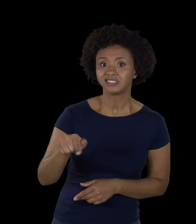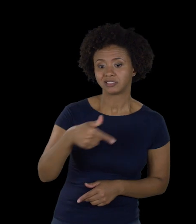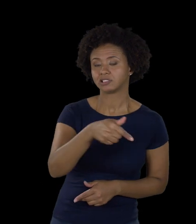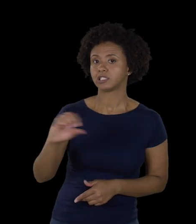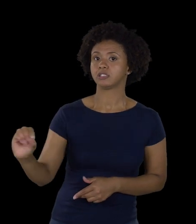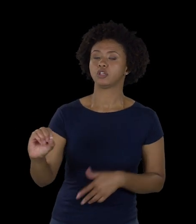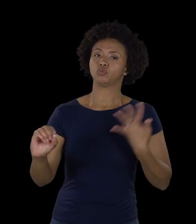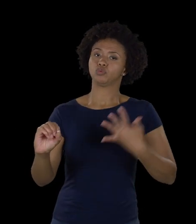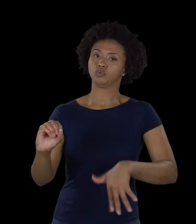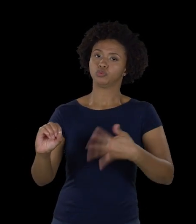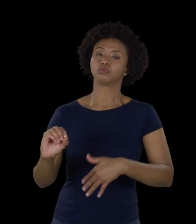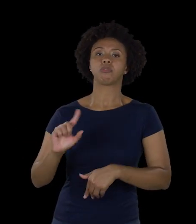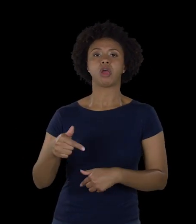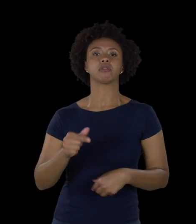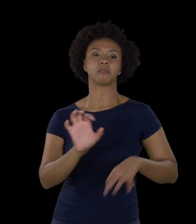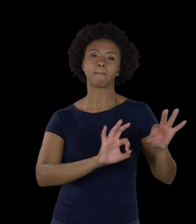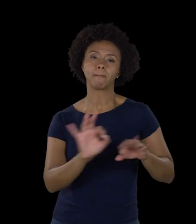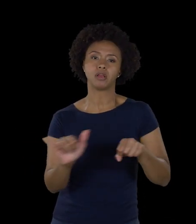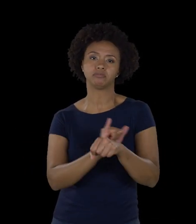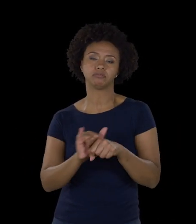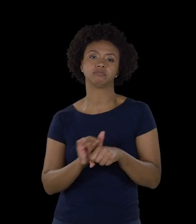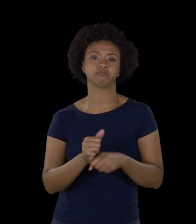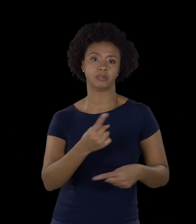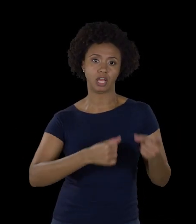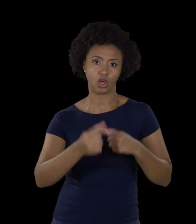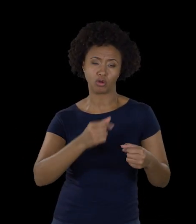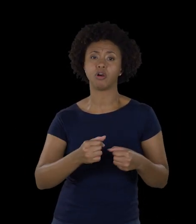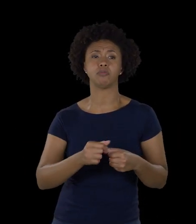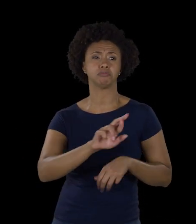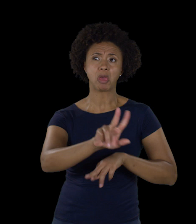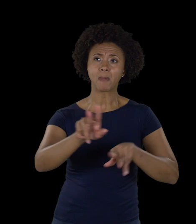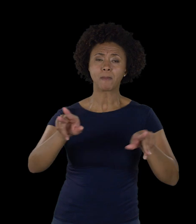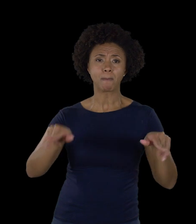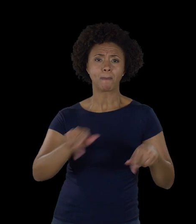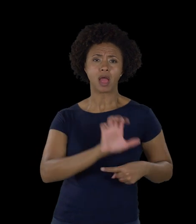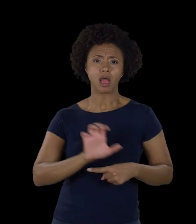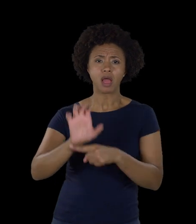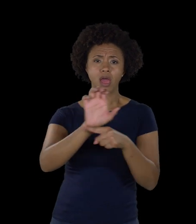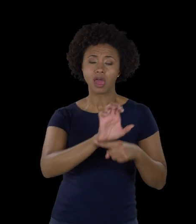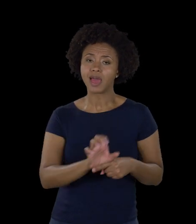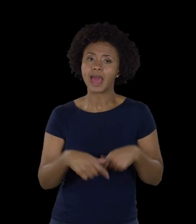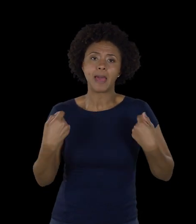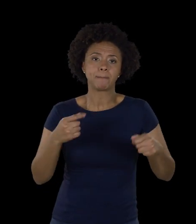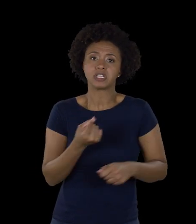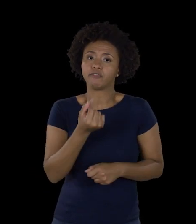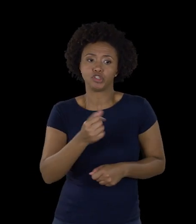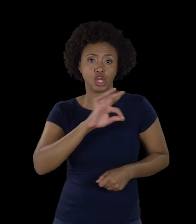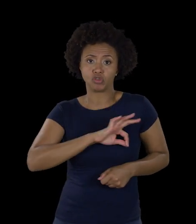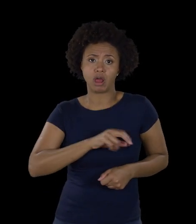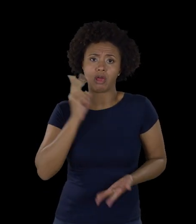2.700. Os planos econômicos de diferentes matizes muitas vezes apostaram no congelamento forçado dos preços e